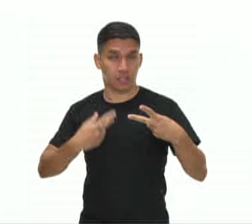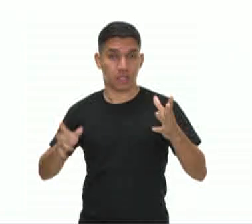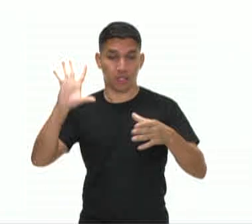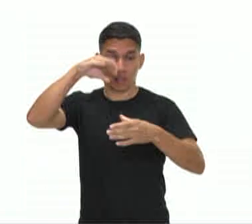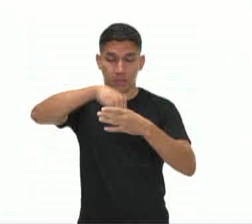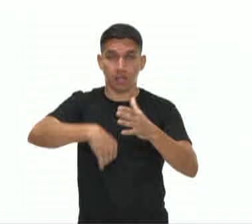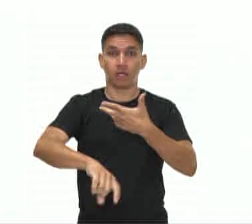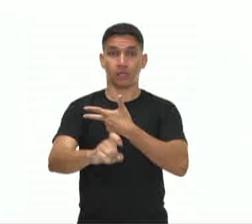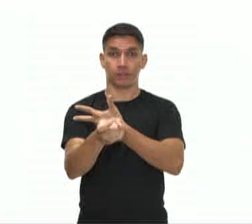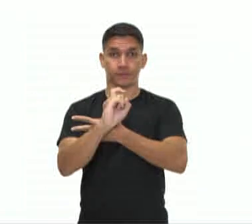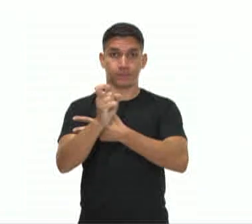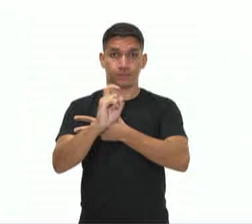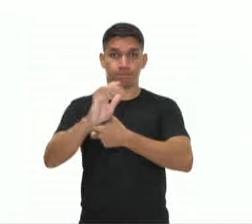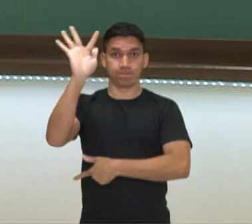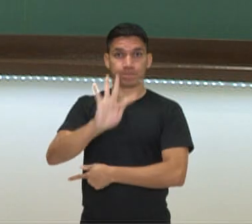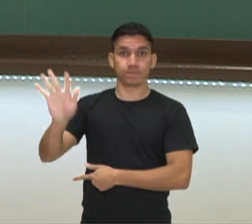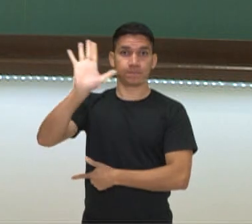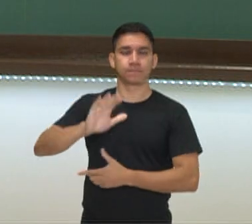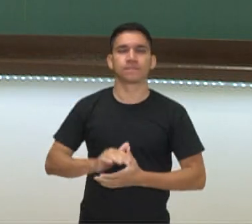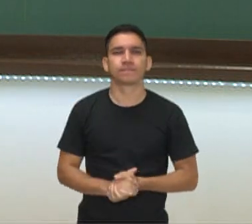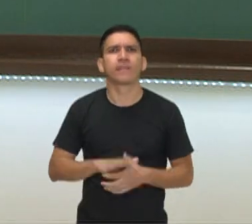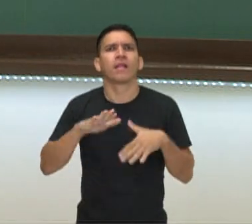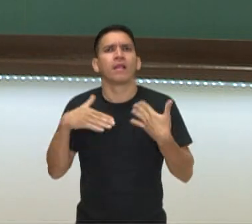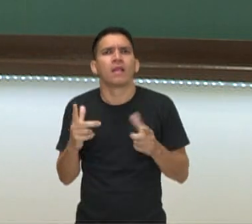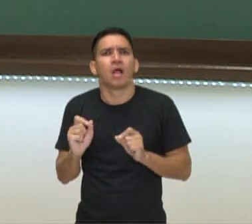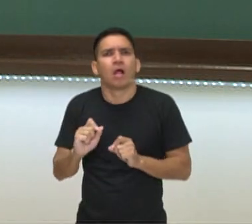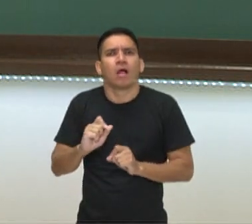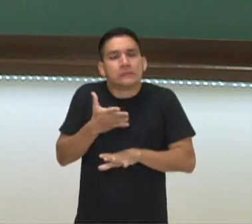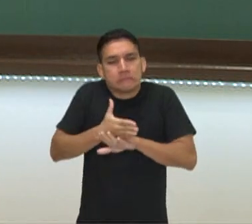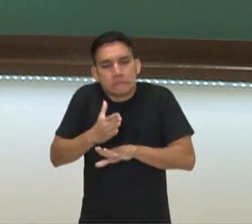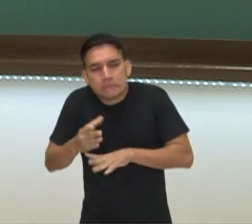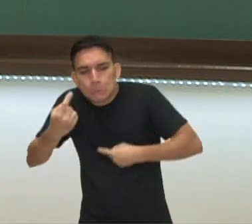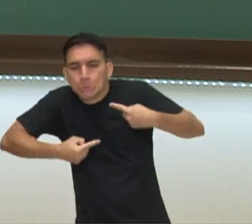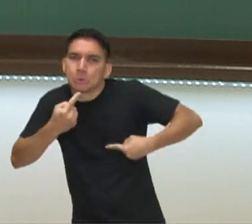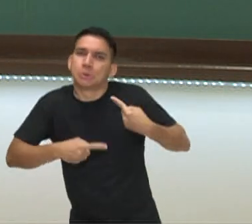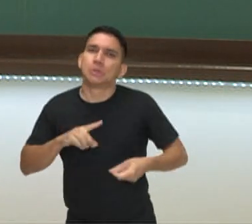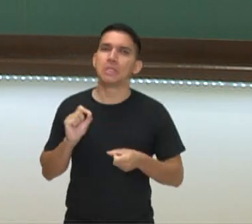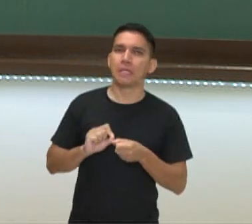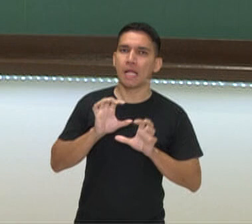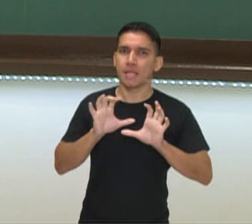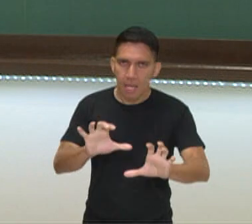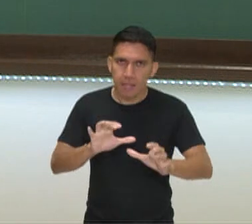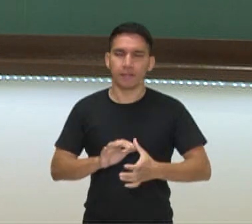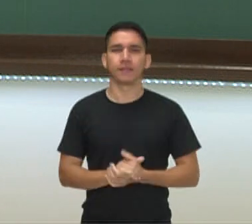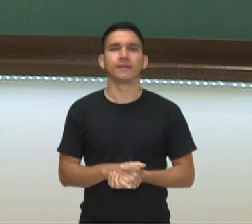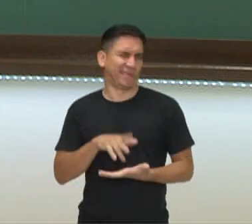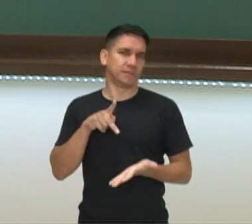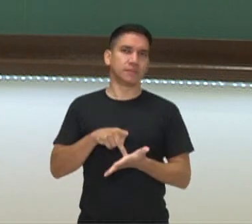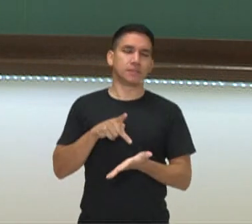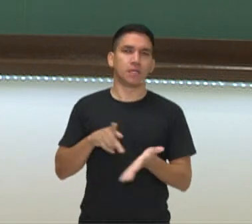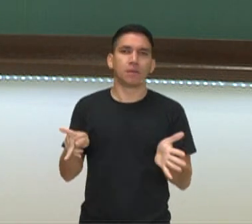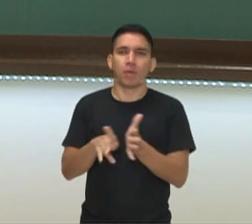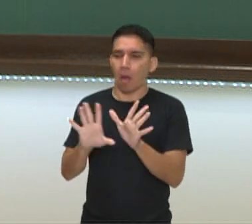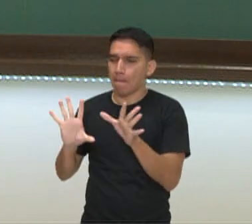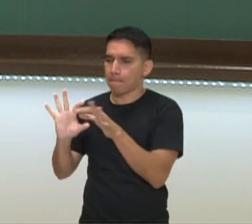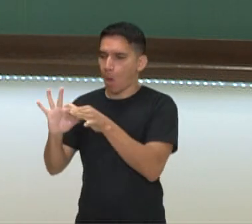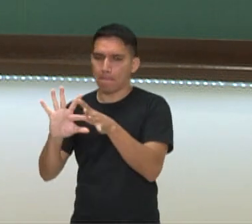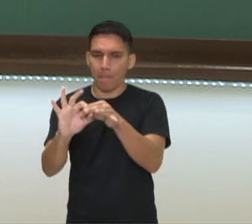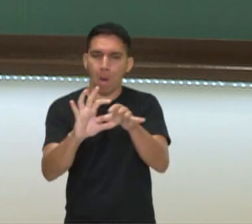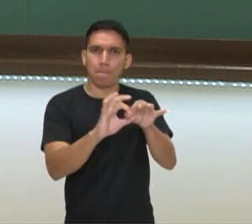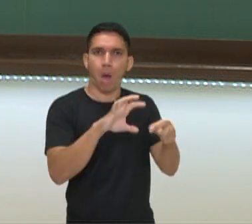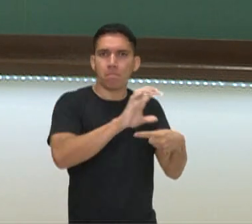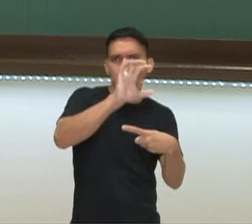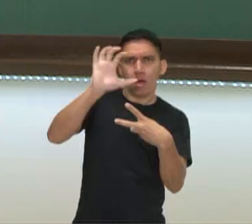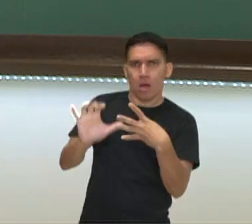Executivo Federal. Então, pessoal, essa prática política, na verdade, de oligarquias regionais,